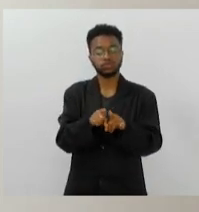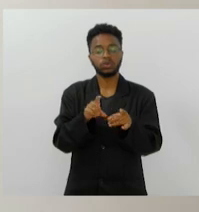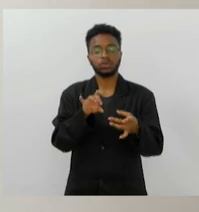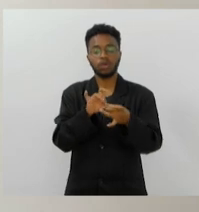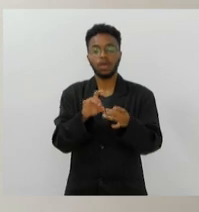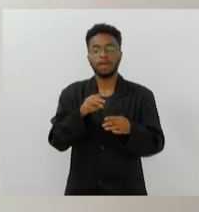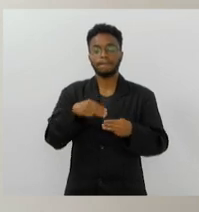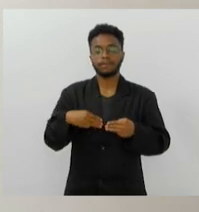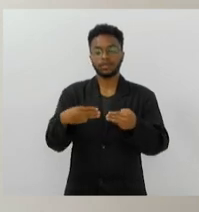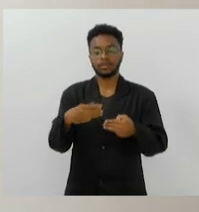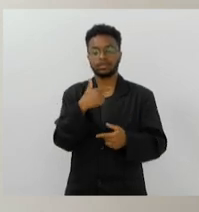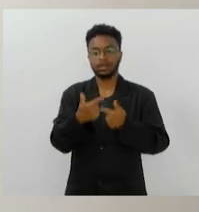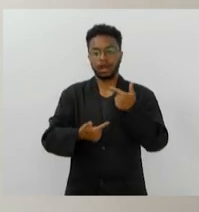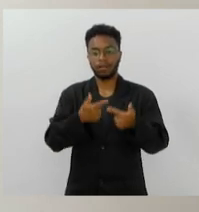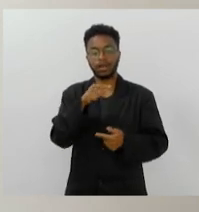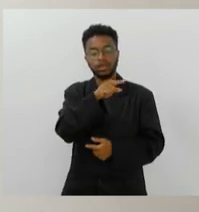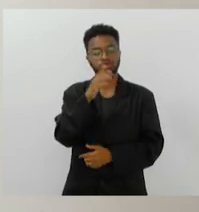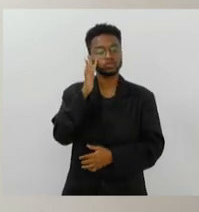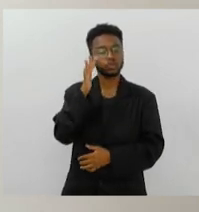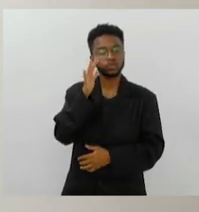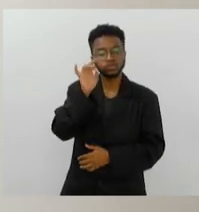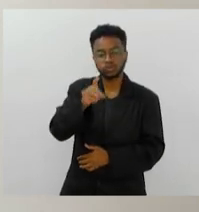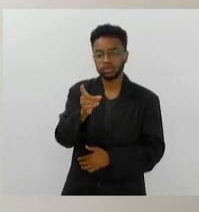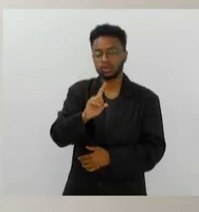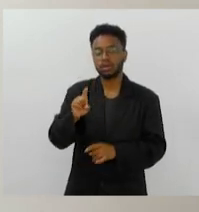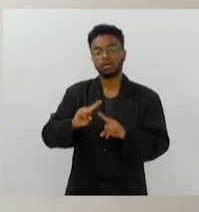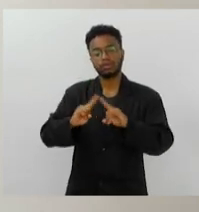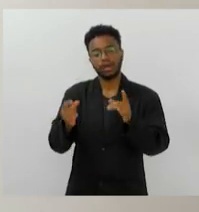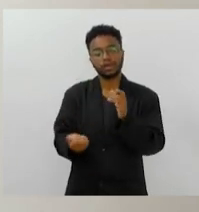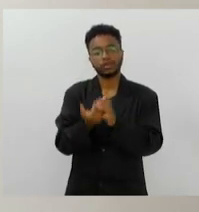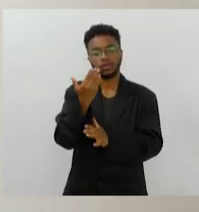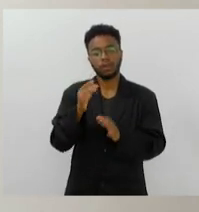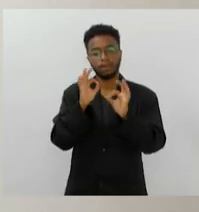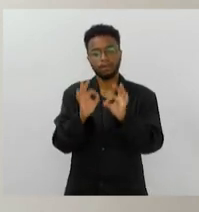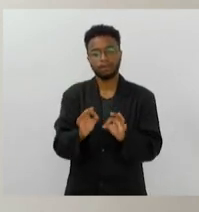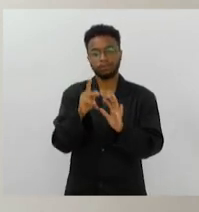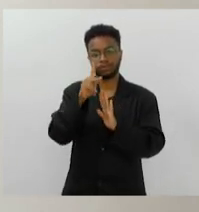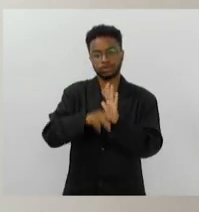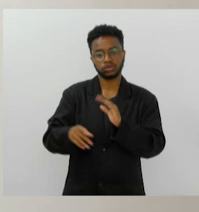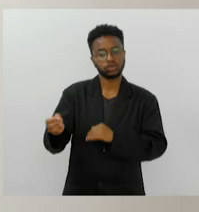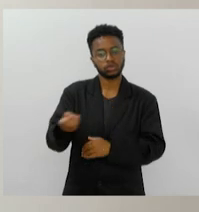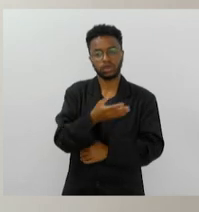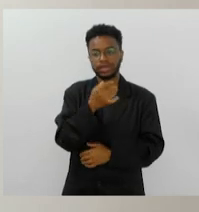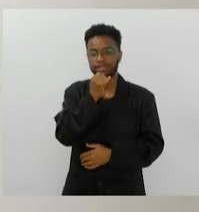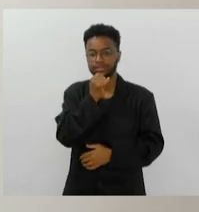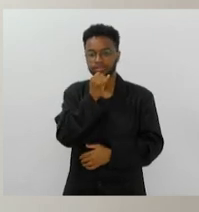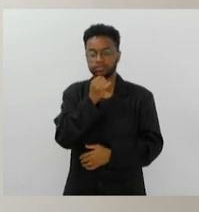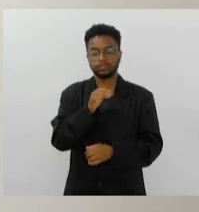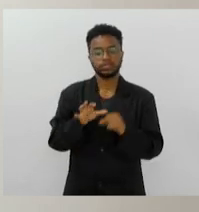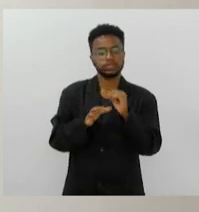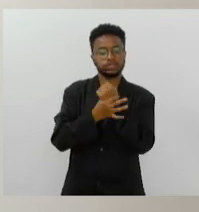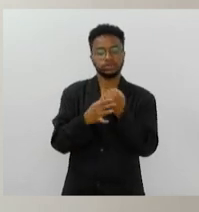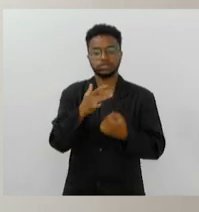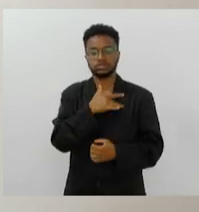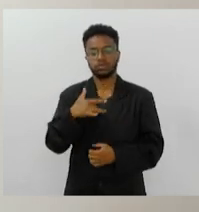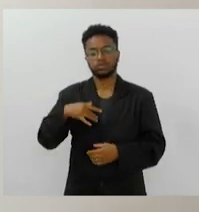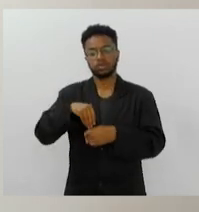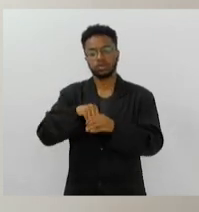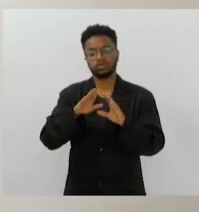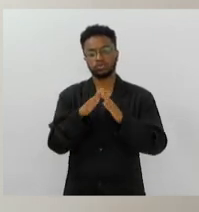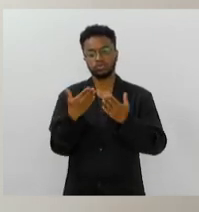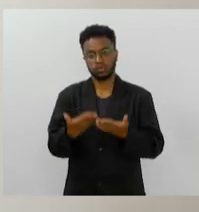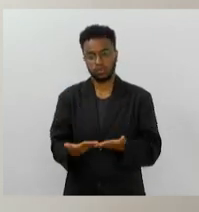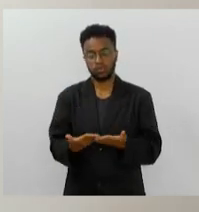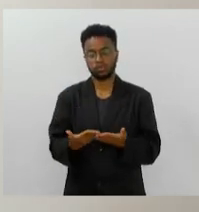Sr. Orlandino não apenas sonhou, mas também concretizou projetos inovadores como segurança e saúde nas escolas, que